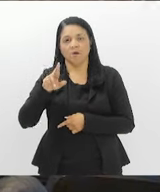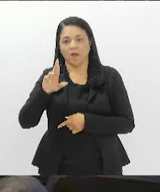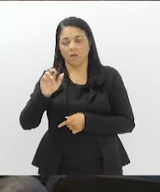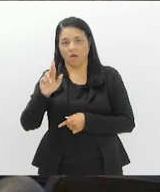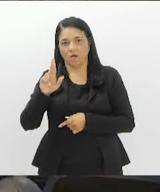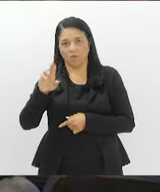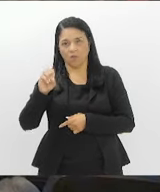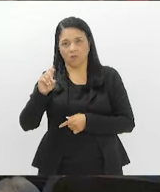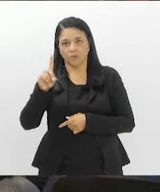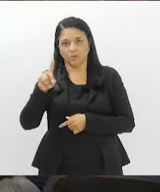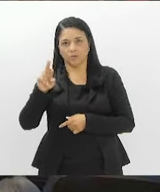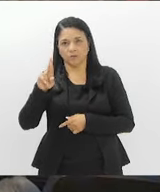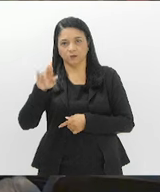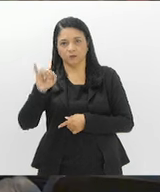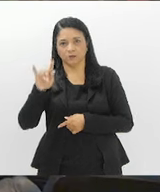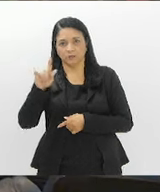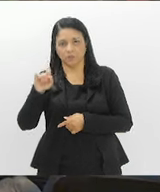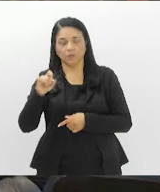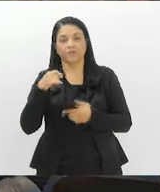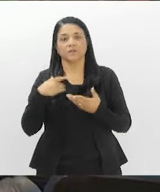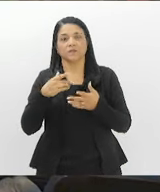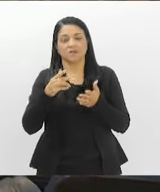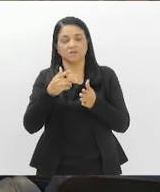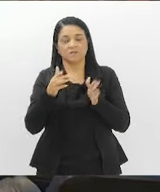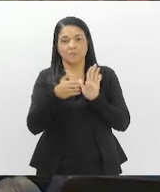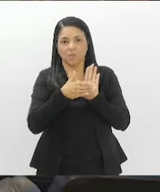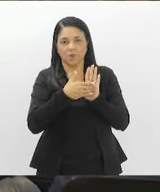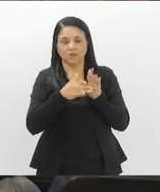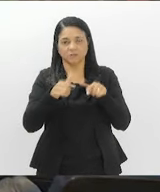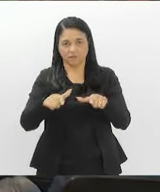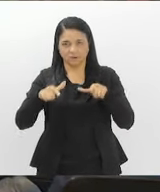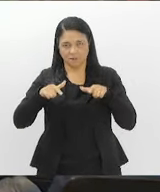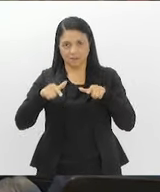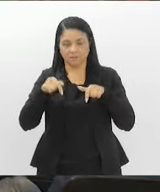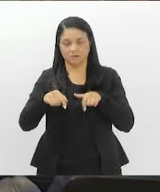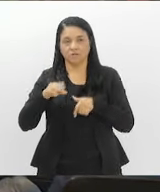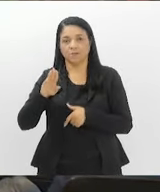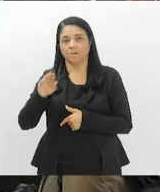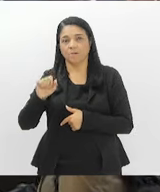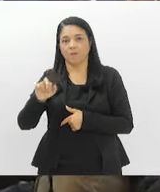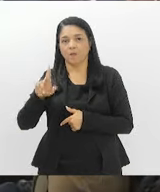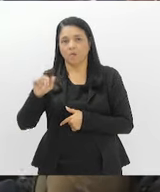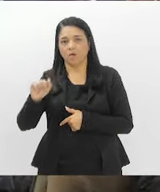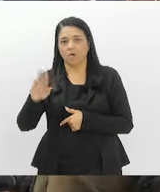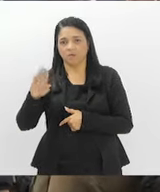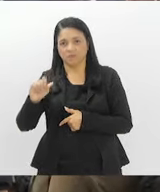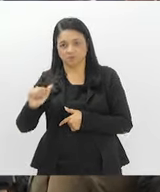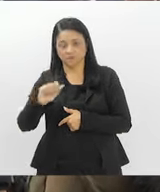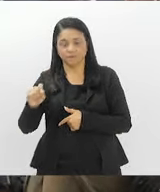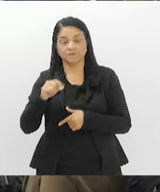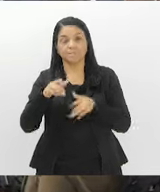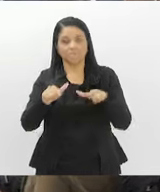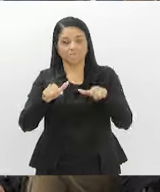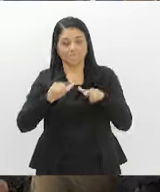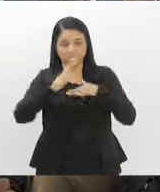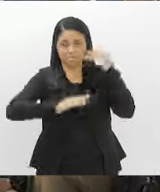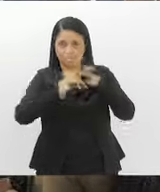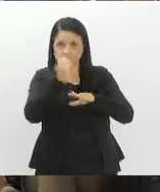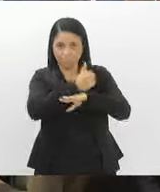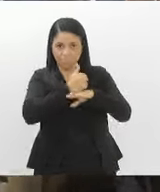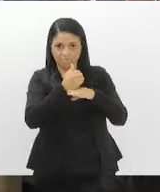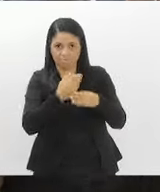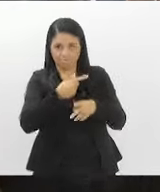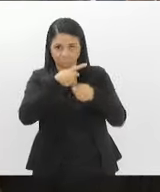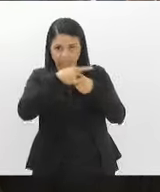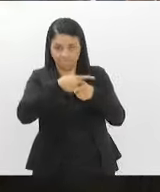entrega do prêmio Barbosa Lima Sobrinho, destinado a agraciar profissionais que tenham contribuído de